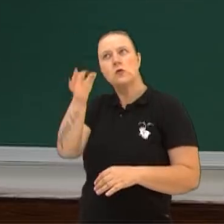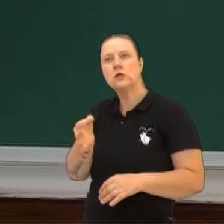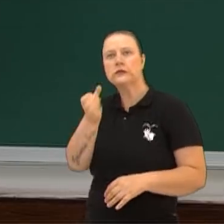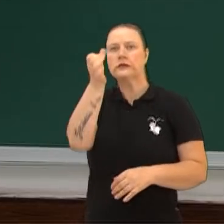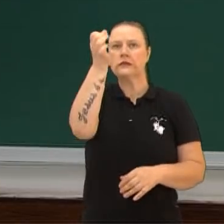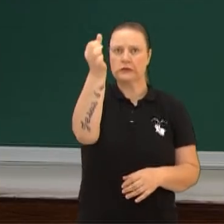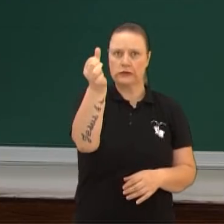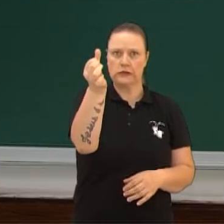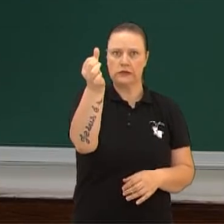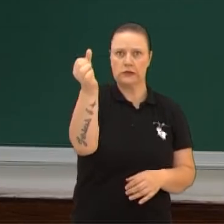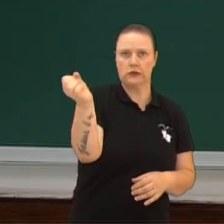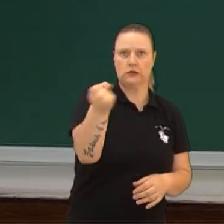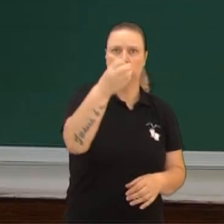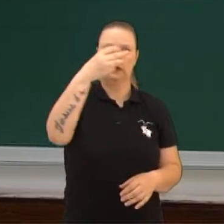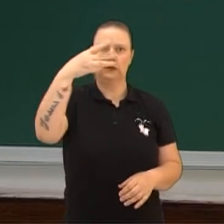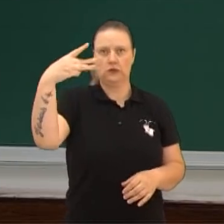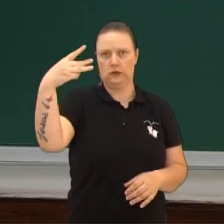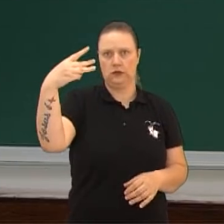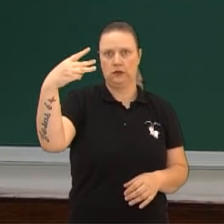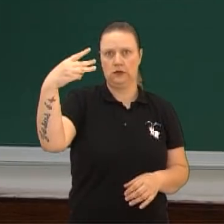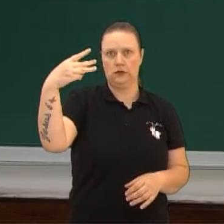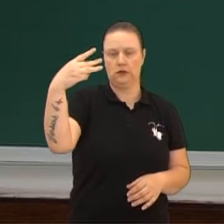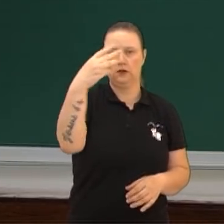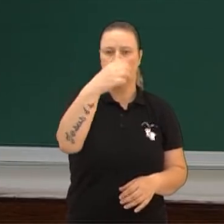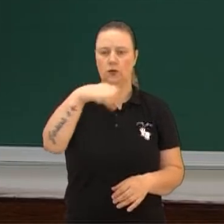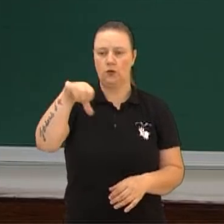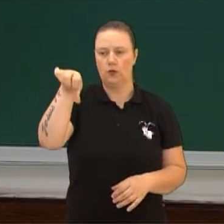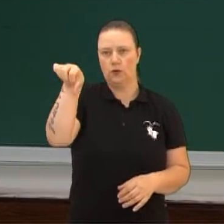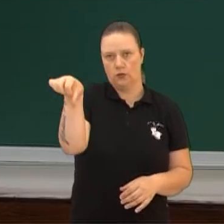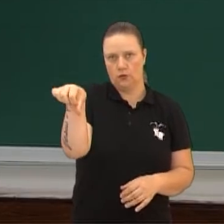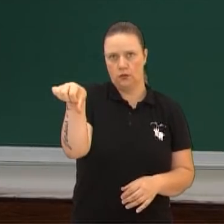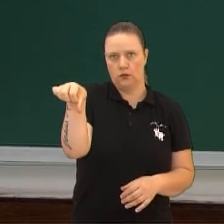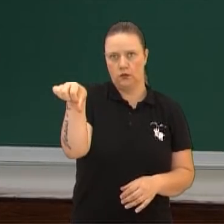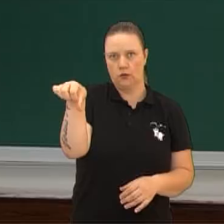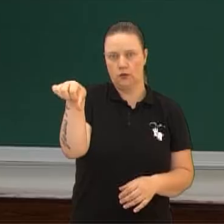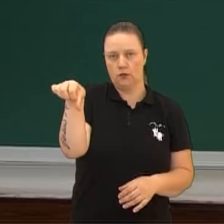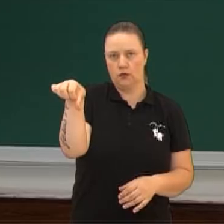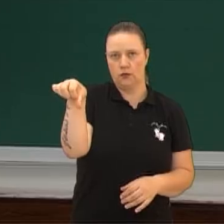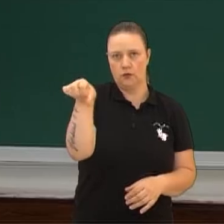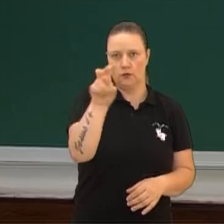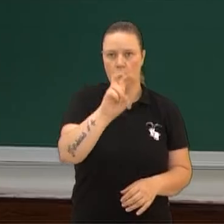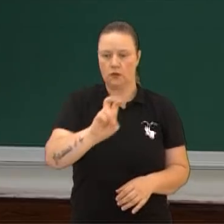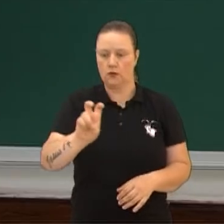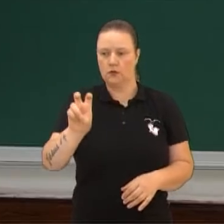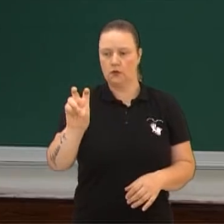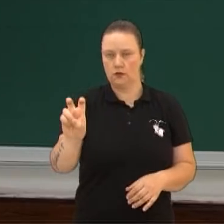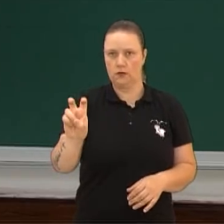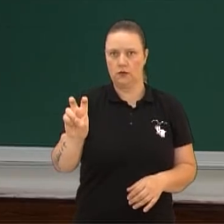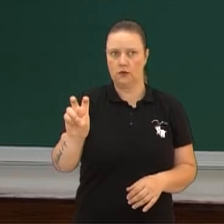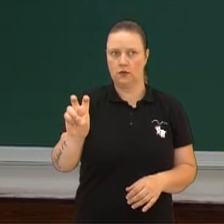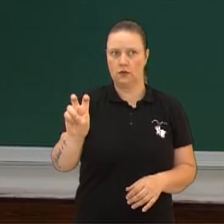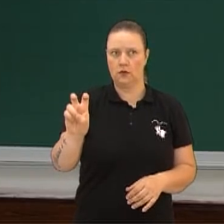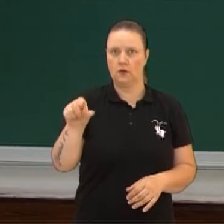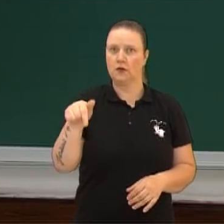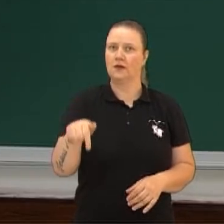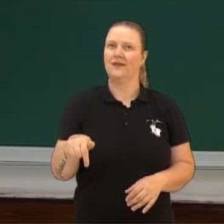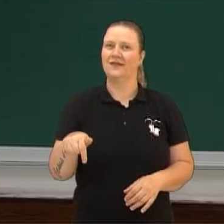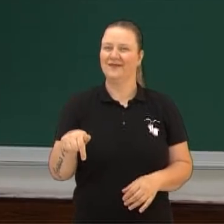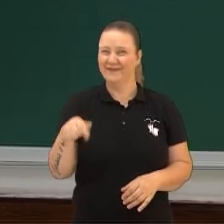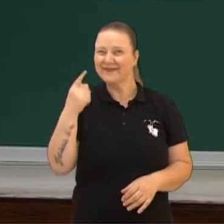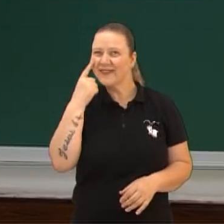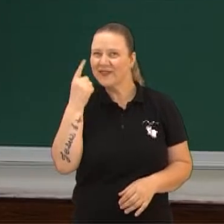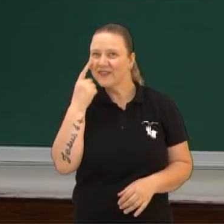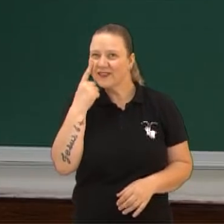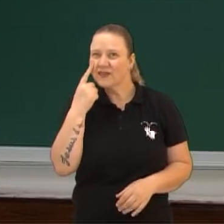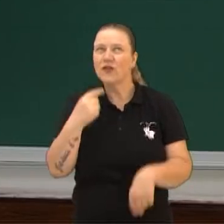Bruna? 3, o Igor, 9, a Carla, 5 e a Patrícia, 7.